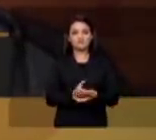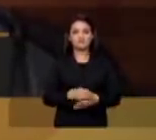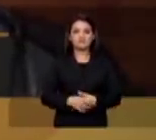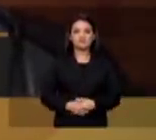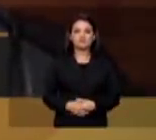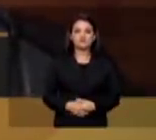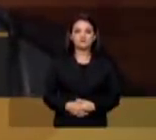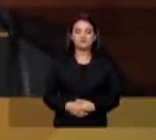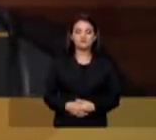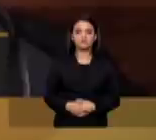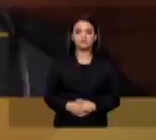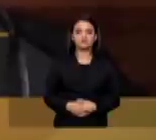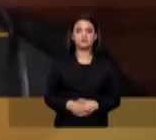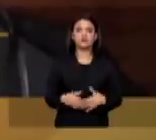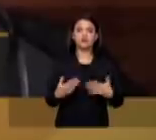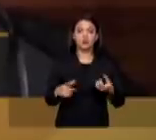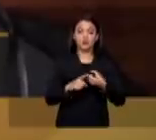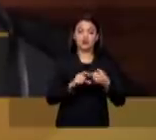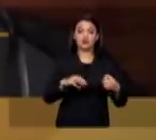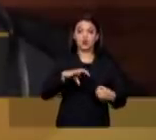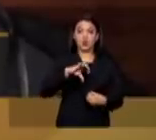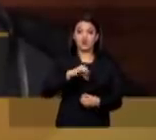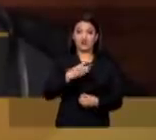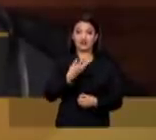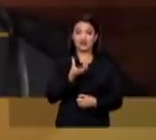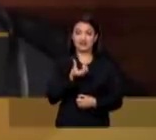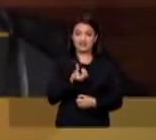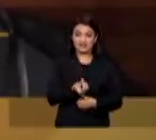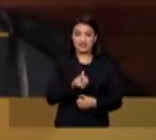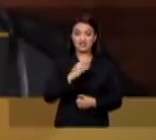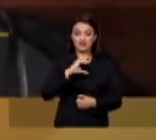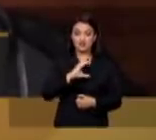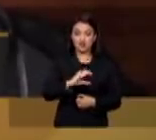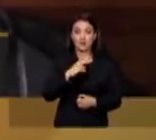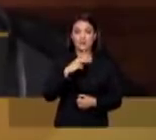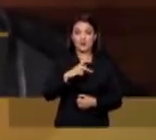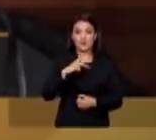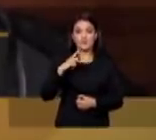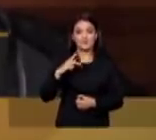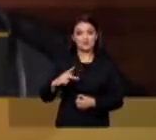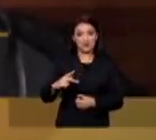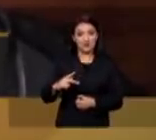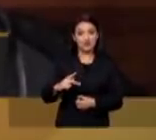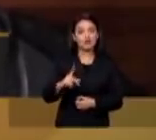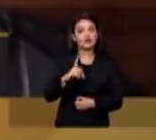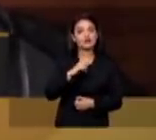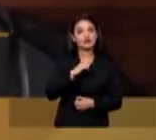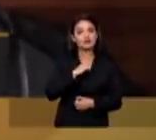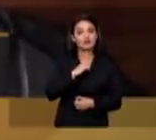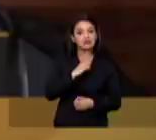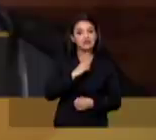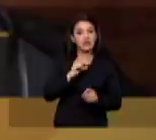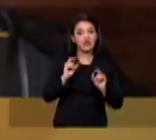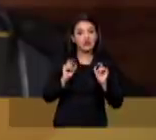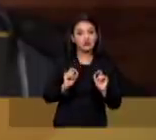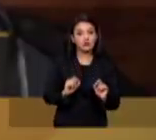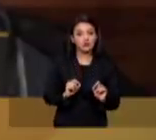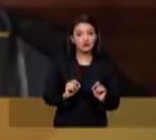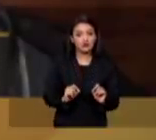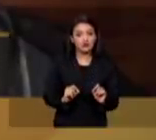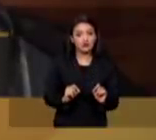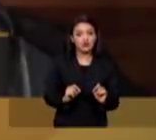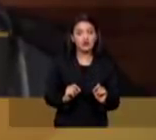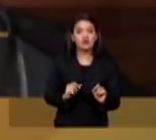É certo que o artigo 96 do Código de Processo Penal preceitua que a arguição